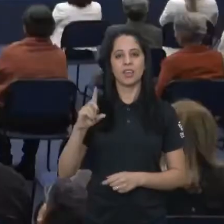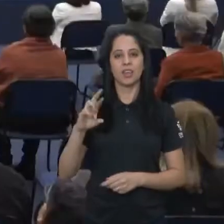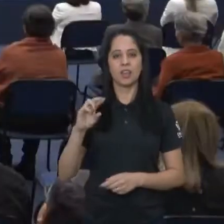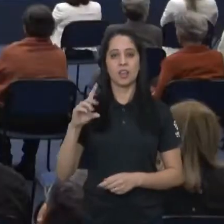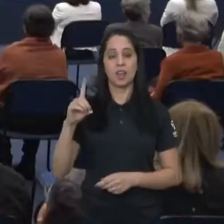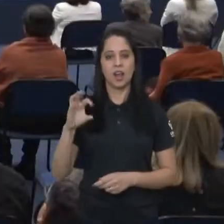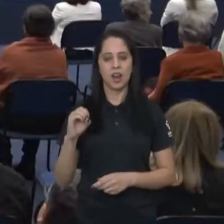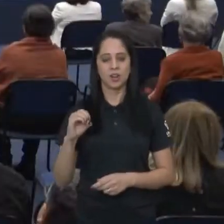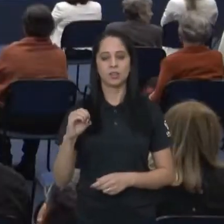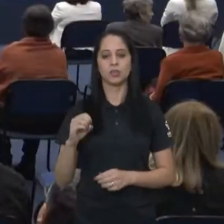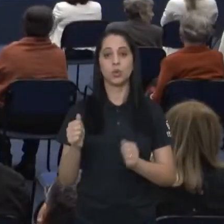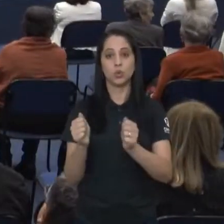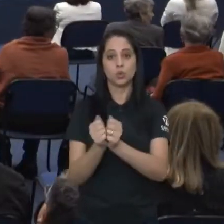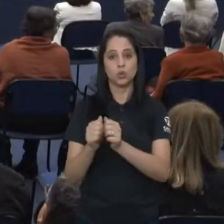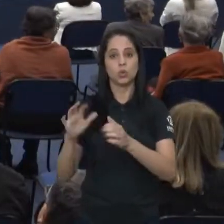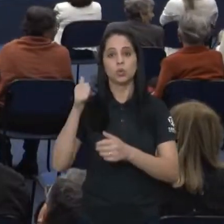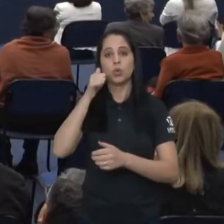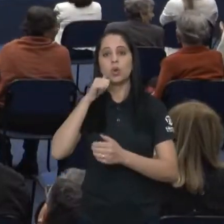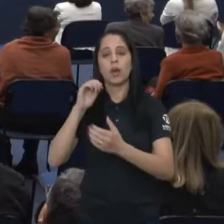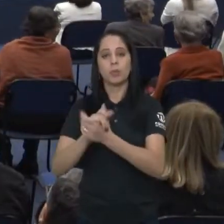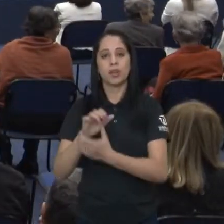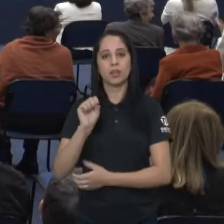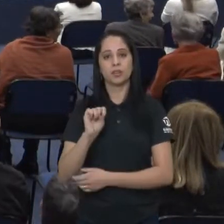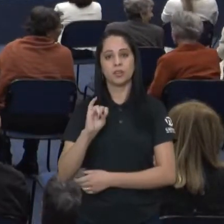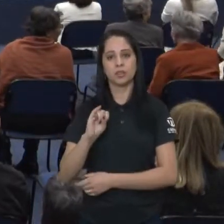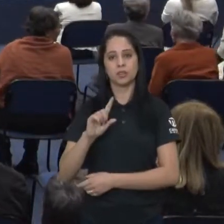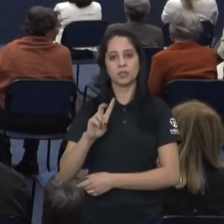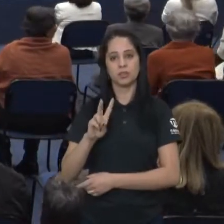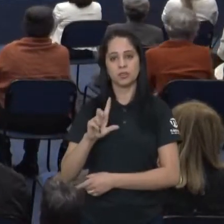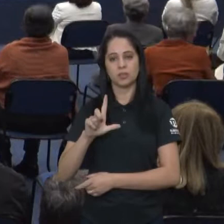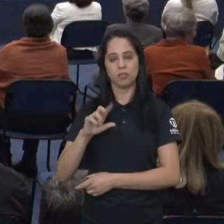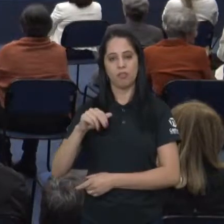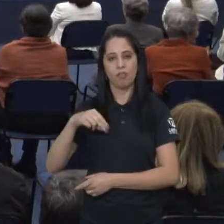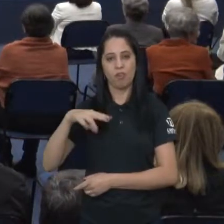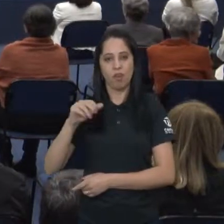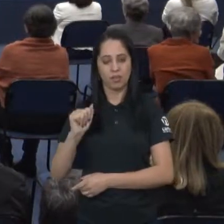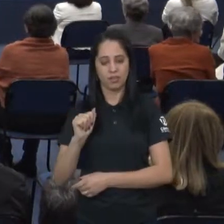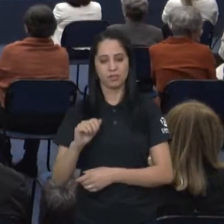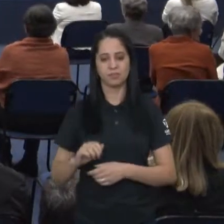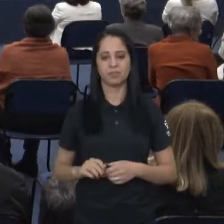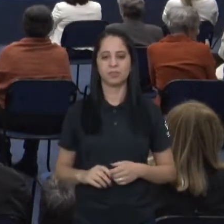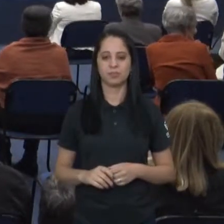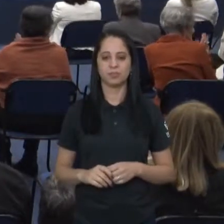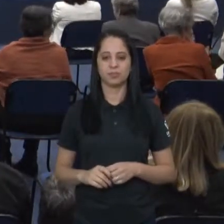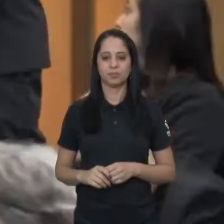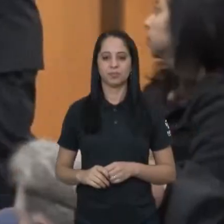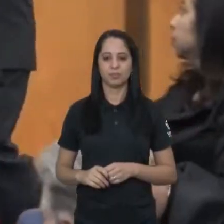Trindade, juntamente com a sua esposa, Silvana Dutini Mendes Trindade.